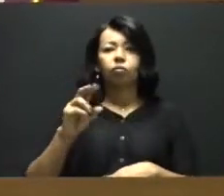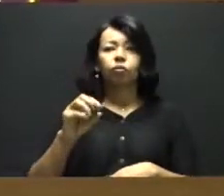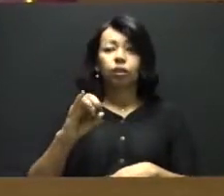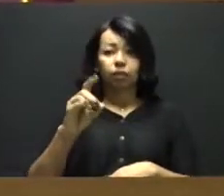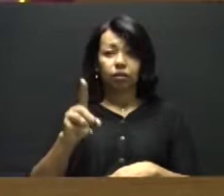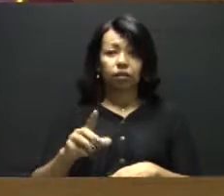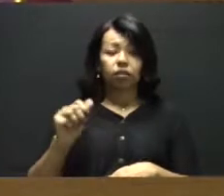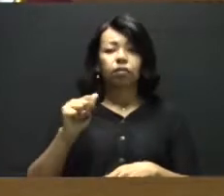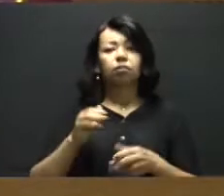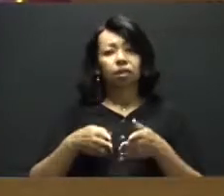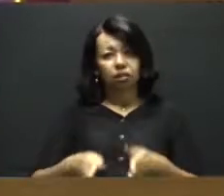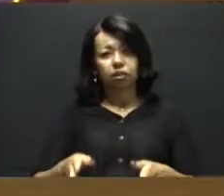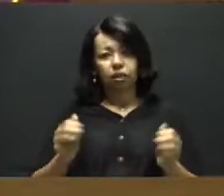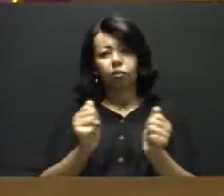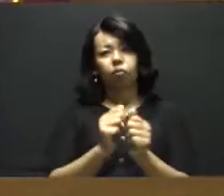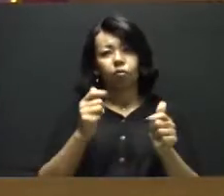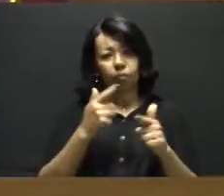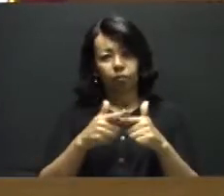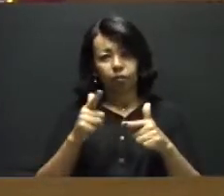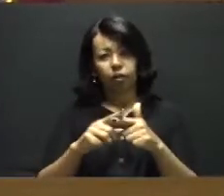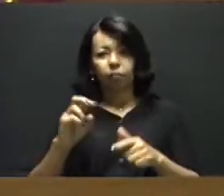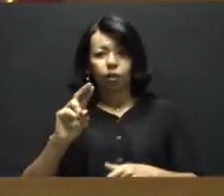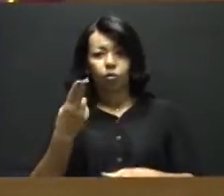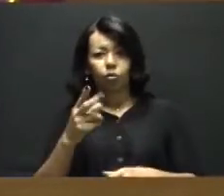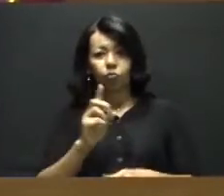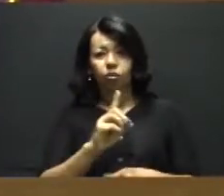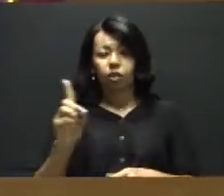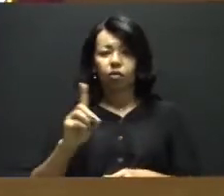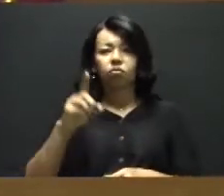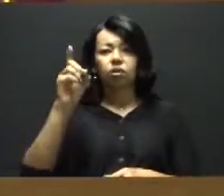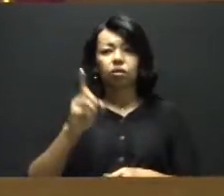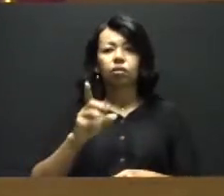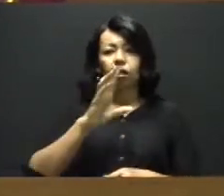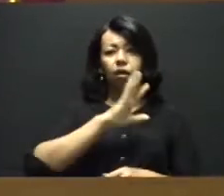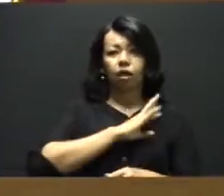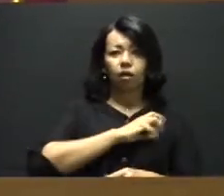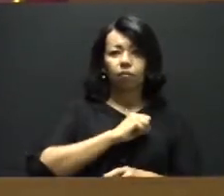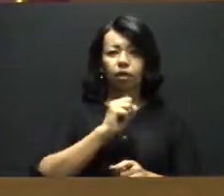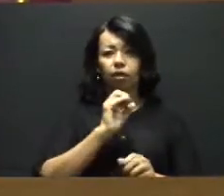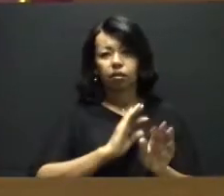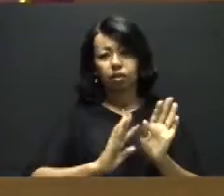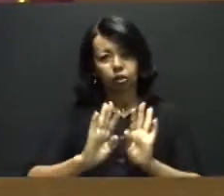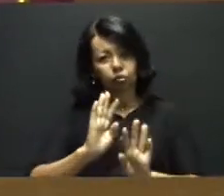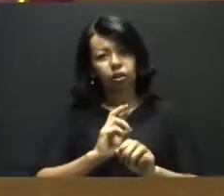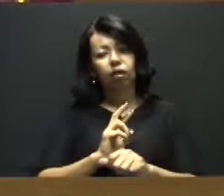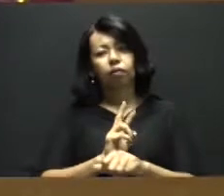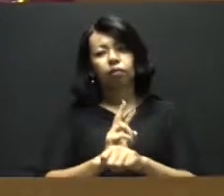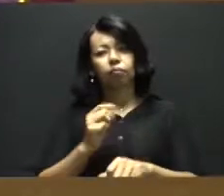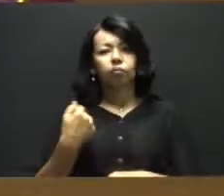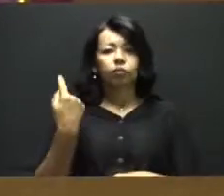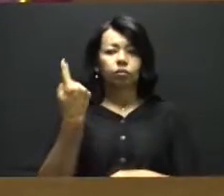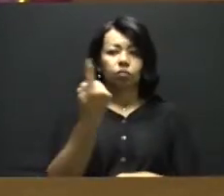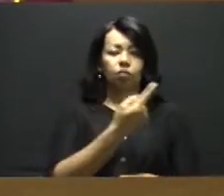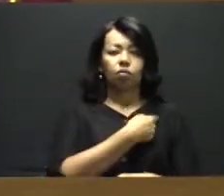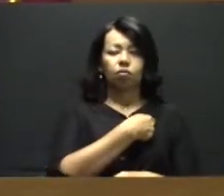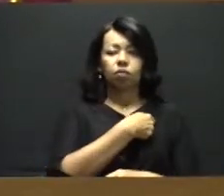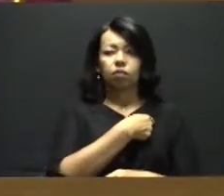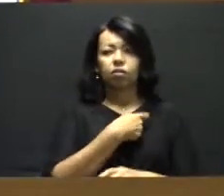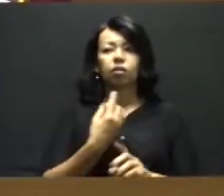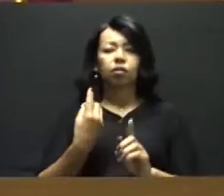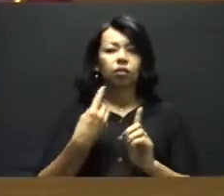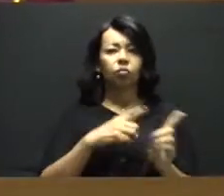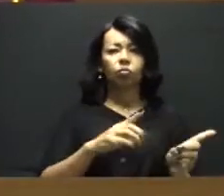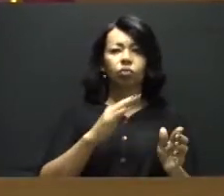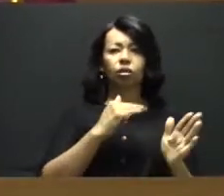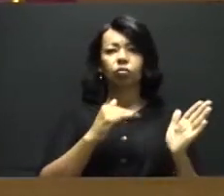problema ou não ela seria amada e seria cuidado por todos maus e contrariando a tudo